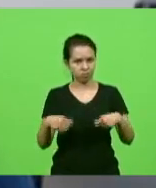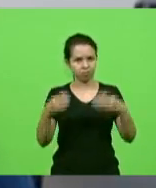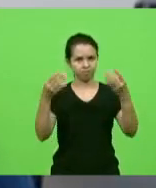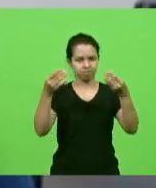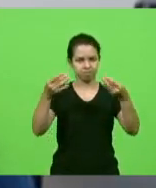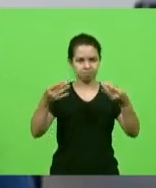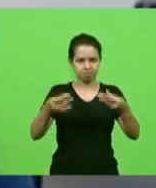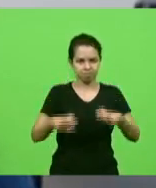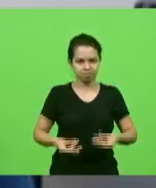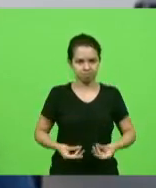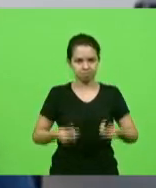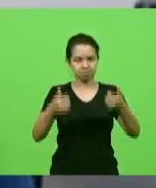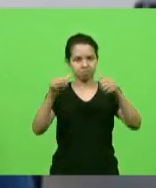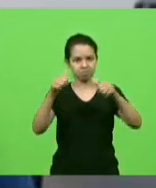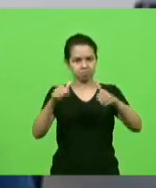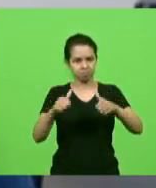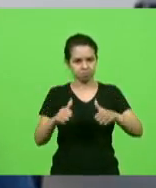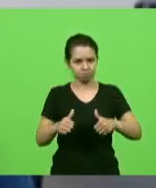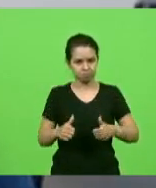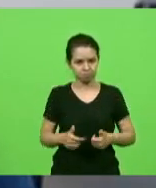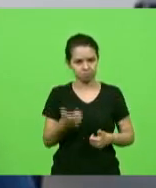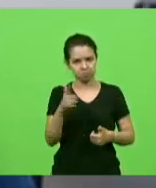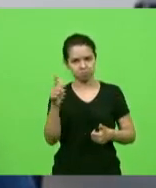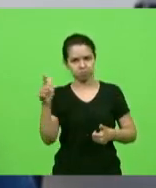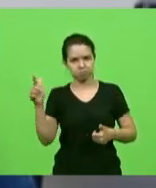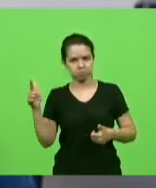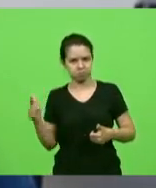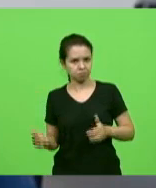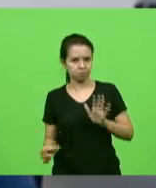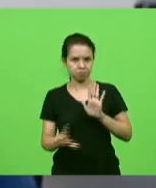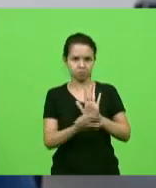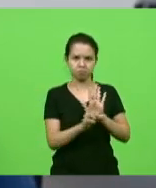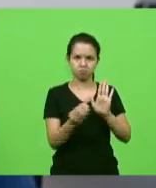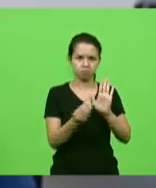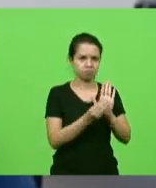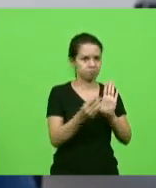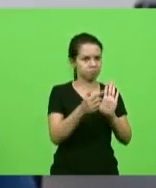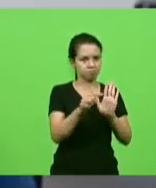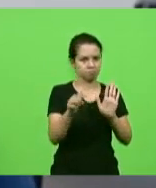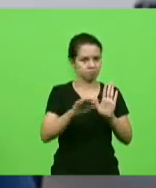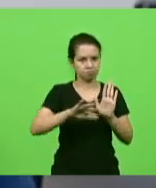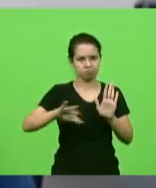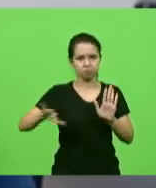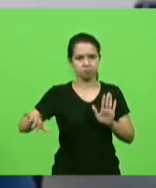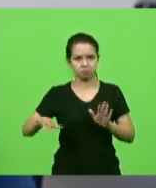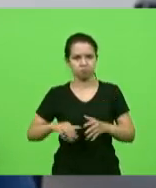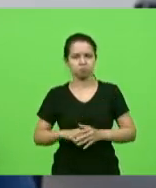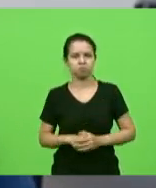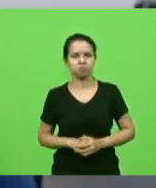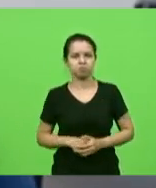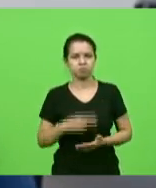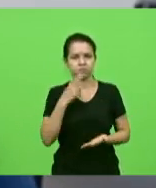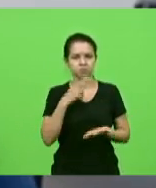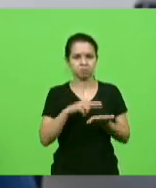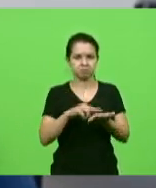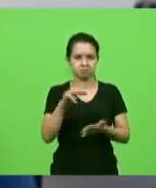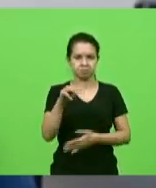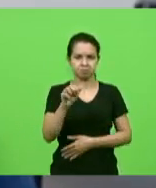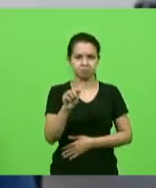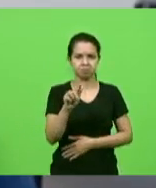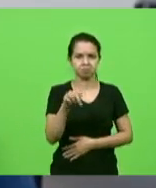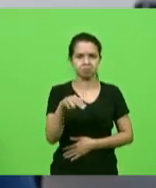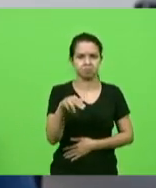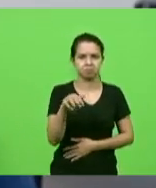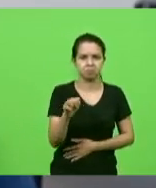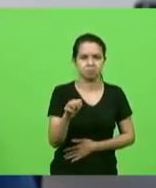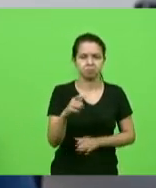havendo espaço para indicações genéricas não previstas em lei é isso não está que a própria Carta Magna em seu Artigo 85 além